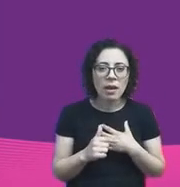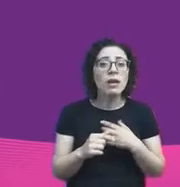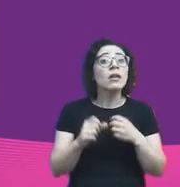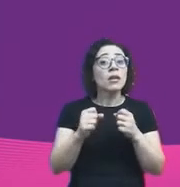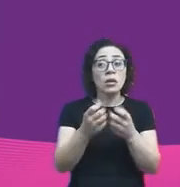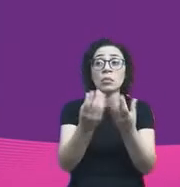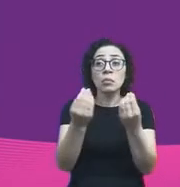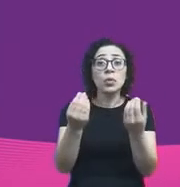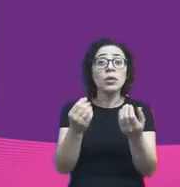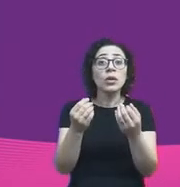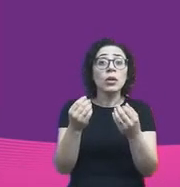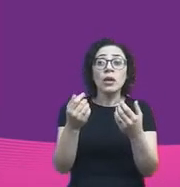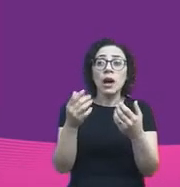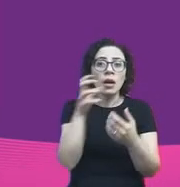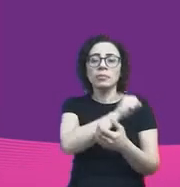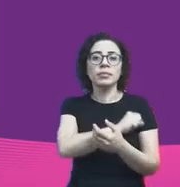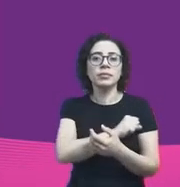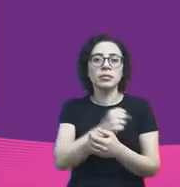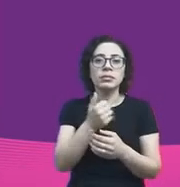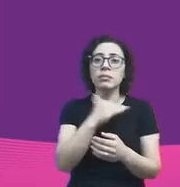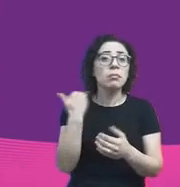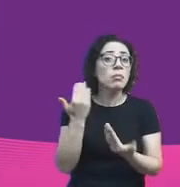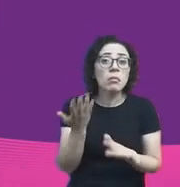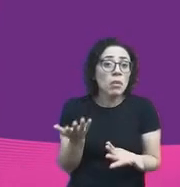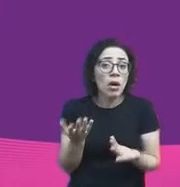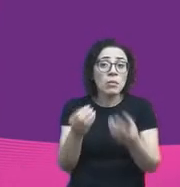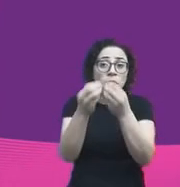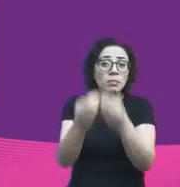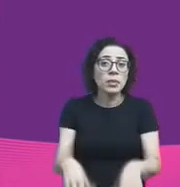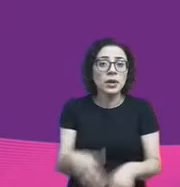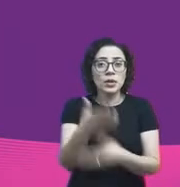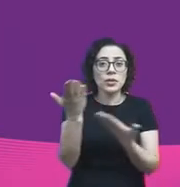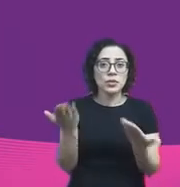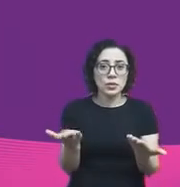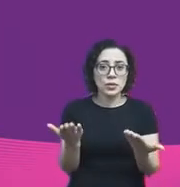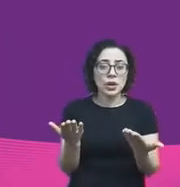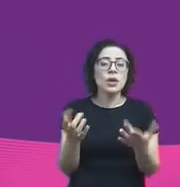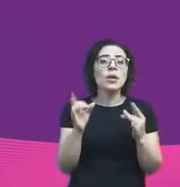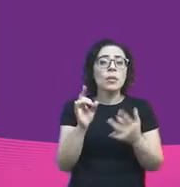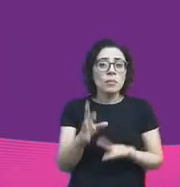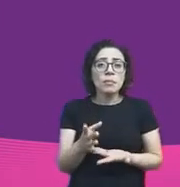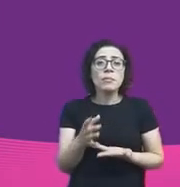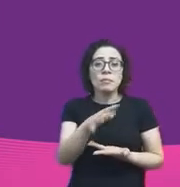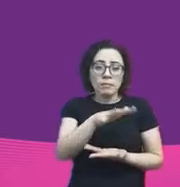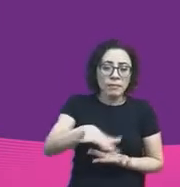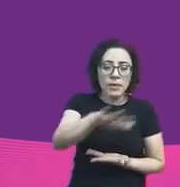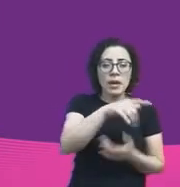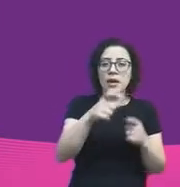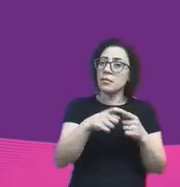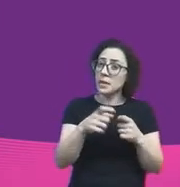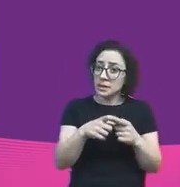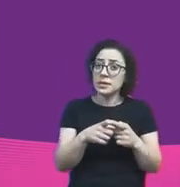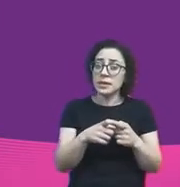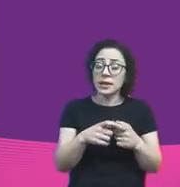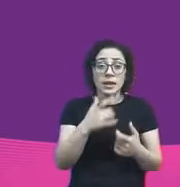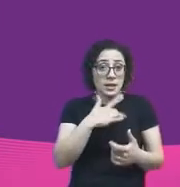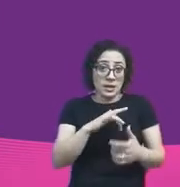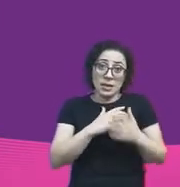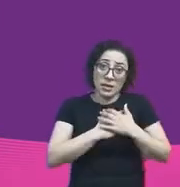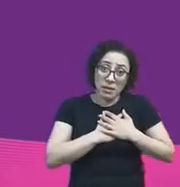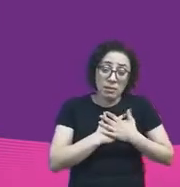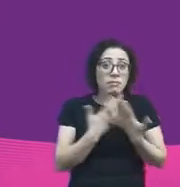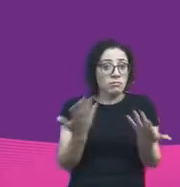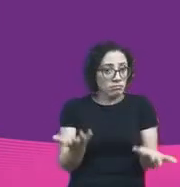na fisioterapia e em outras áreas, a compaixão aumenta e melhora os resultados.